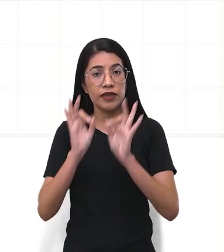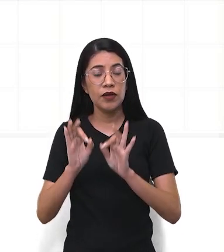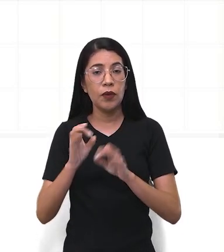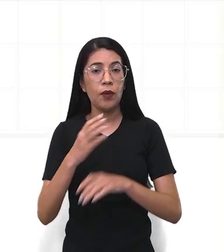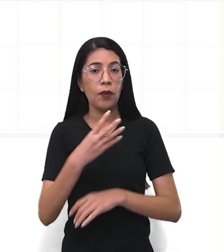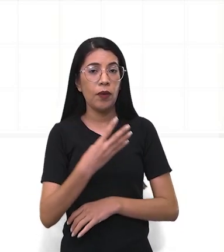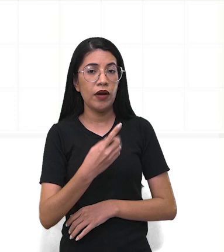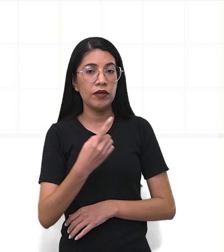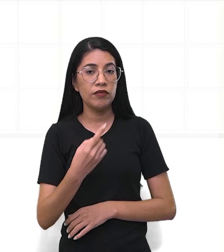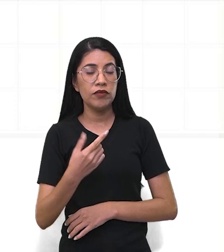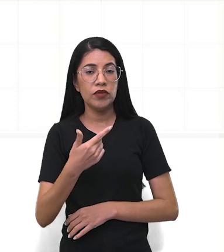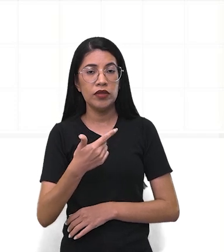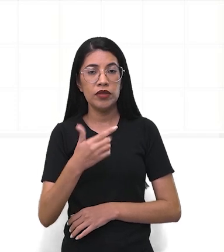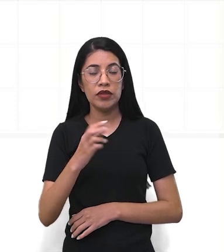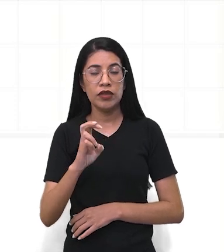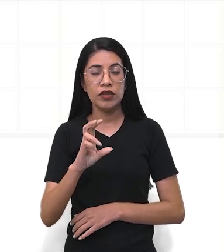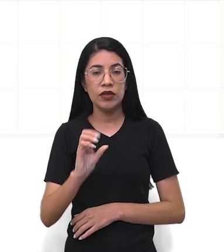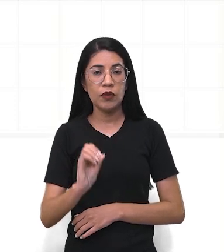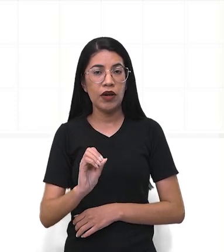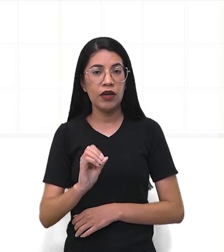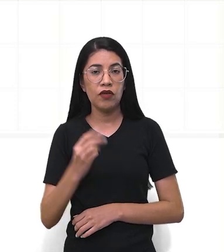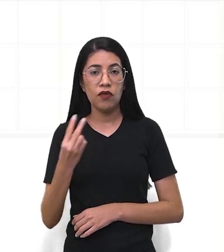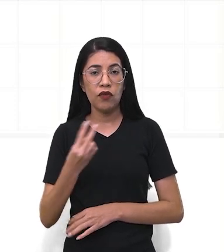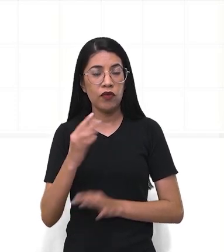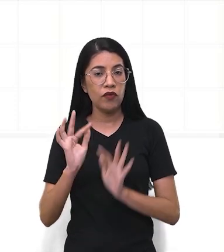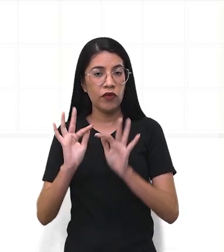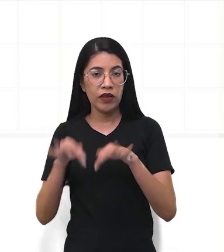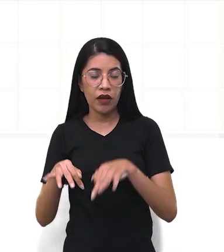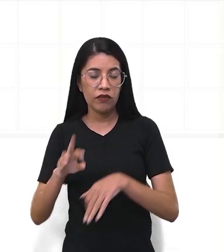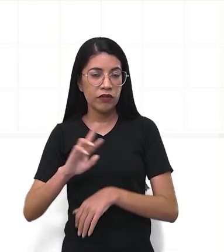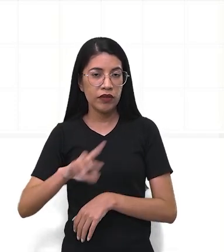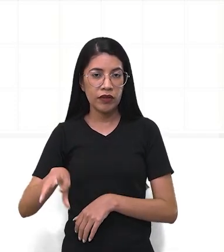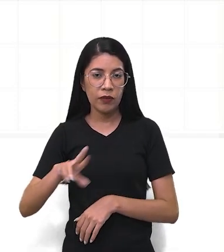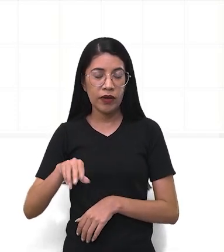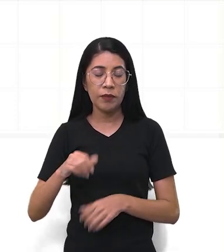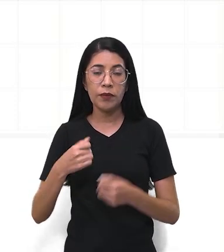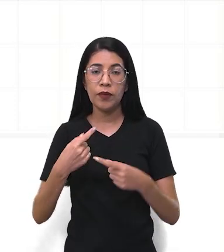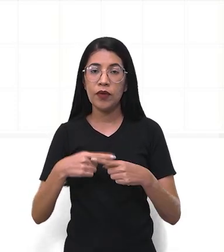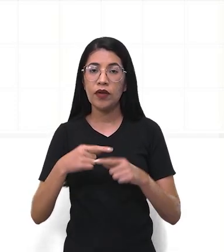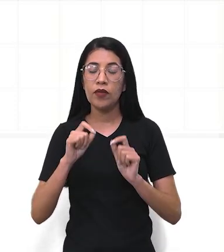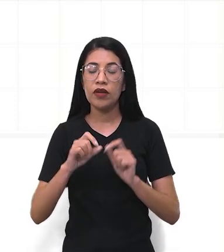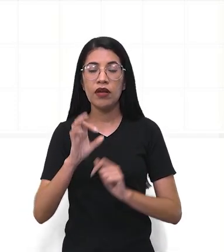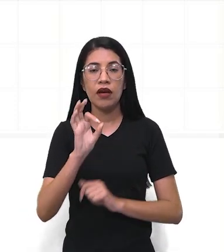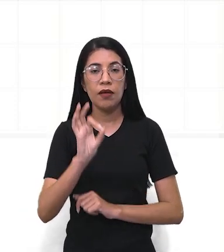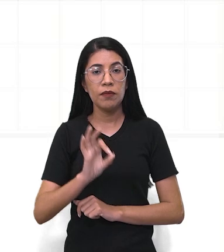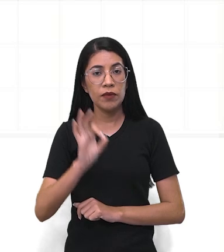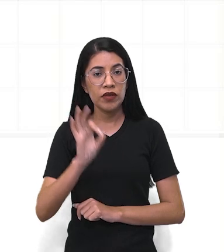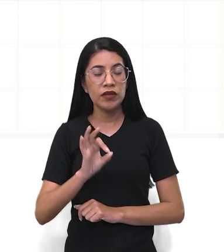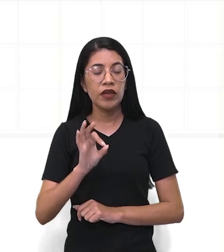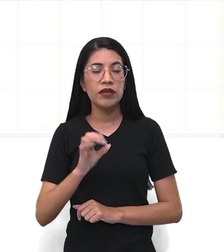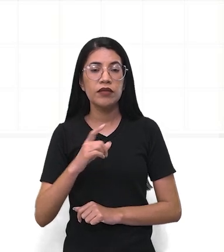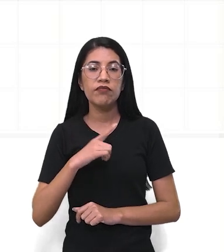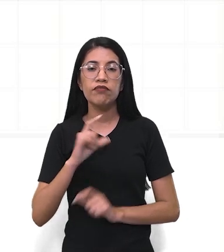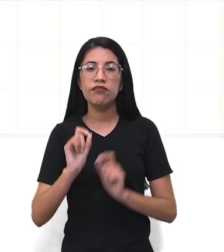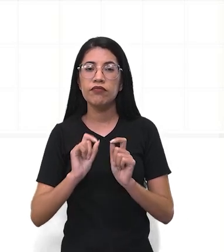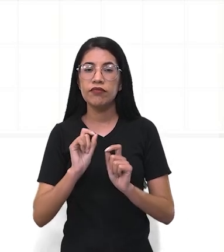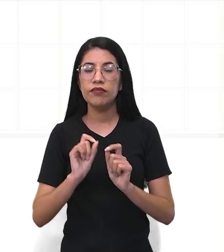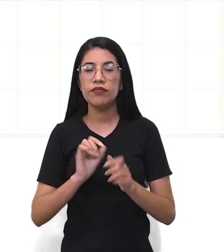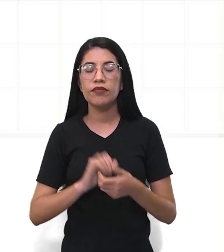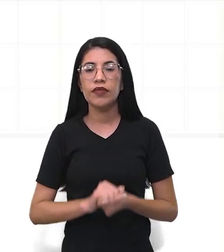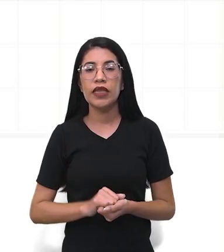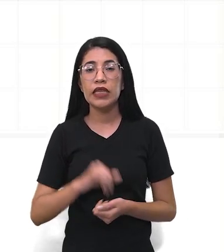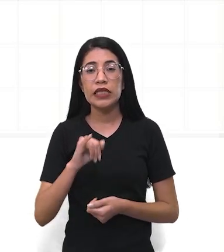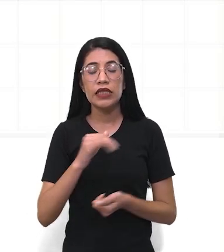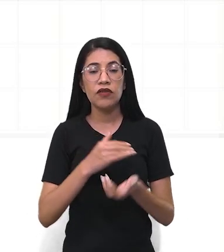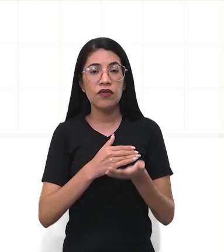41.250 não é o valor final do veículo, tá? Porque veja que a porcentagem ela tem uma lógica. Se o